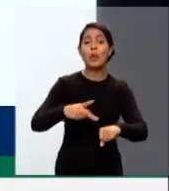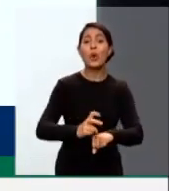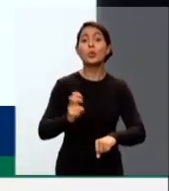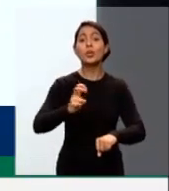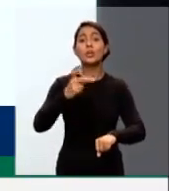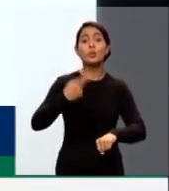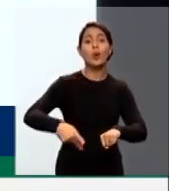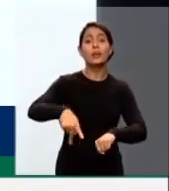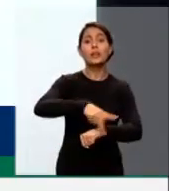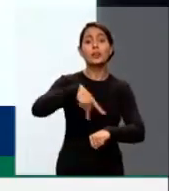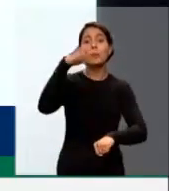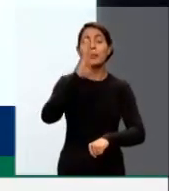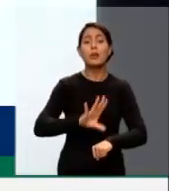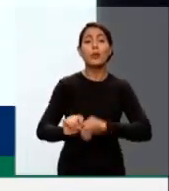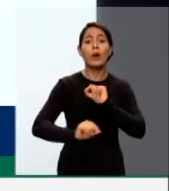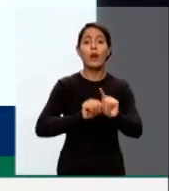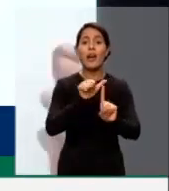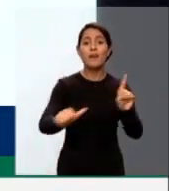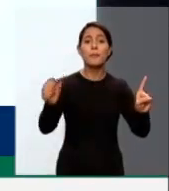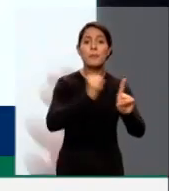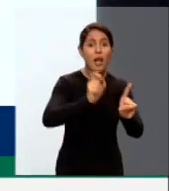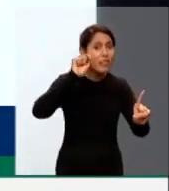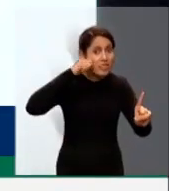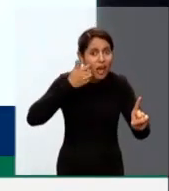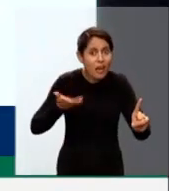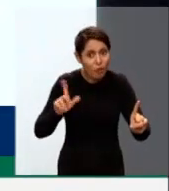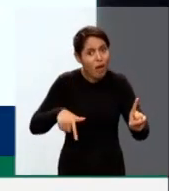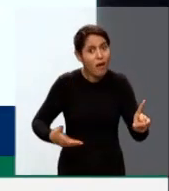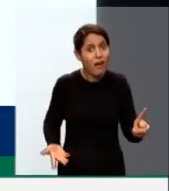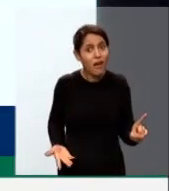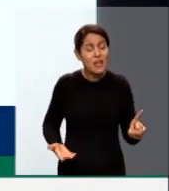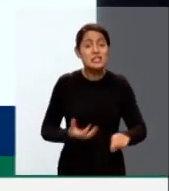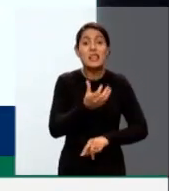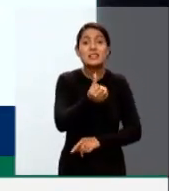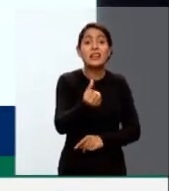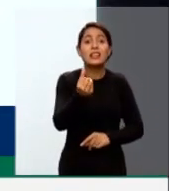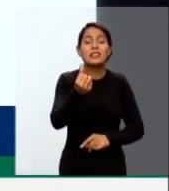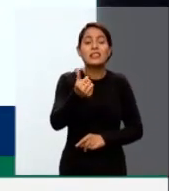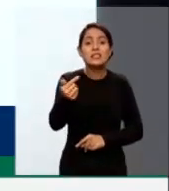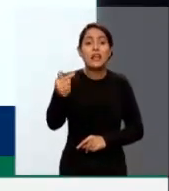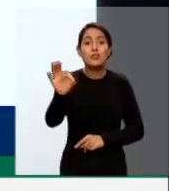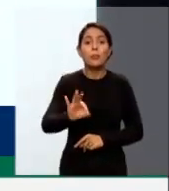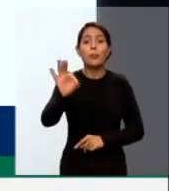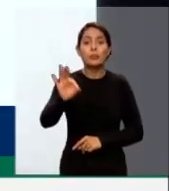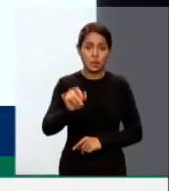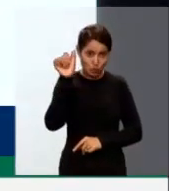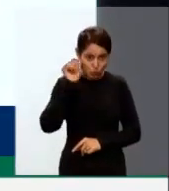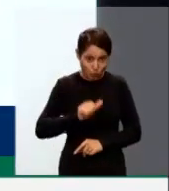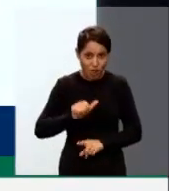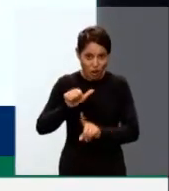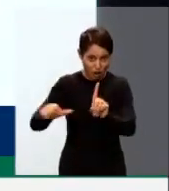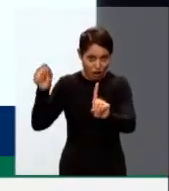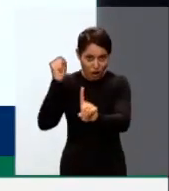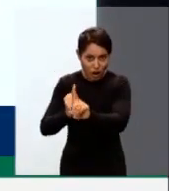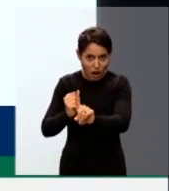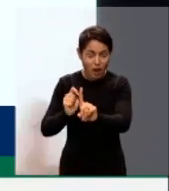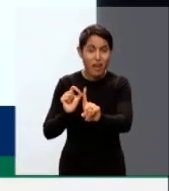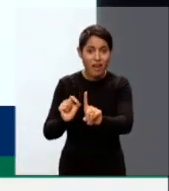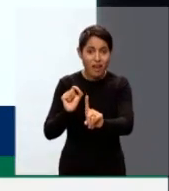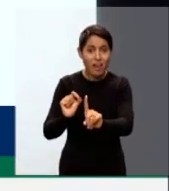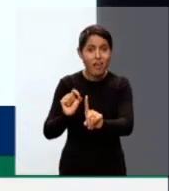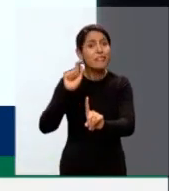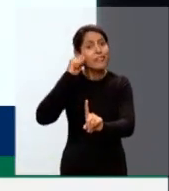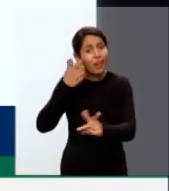é um feminicídio negro. A gente tem 67% das mulheres assassinadas no Brasil, por serem mulheres,